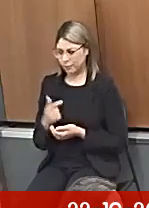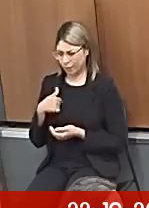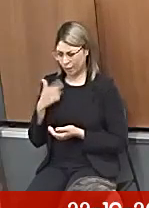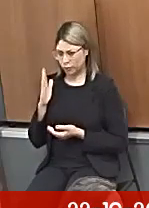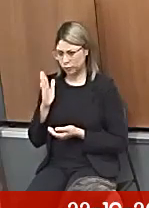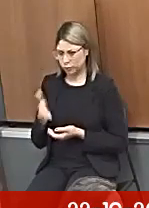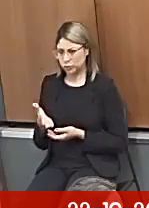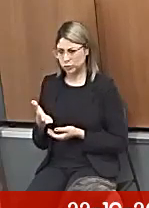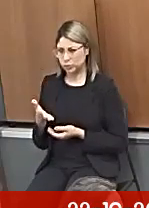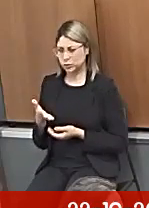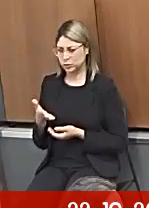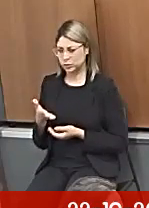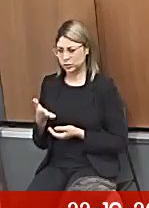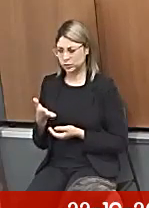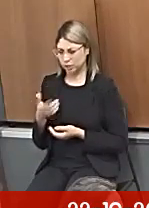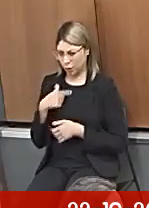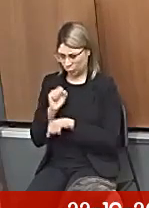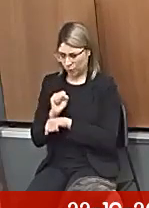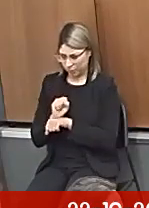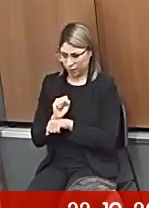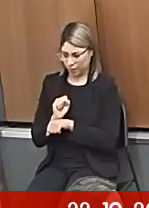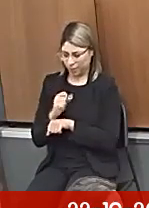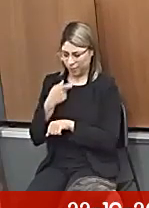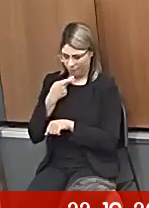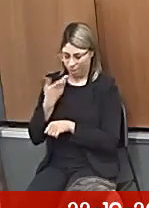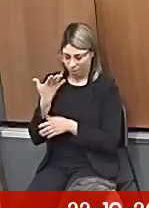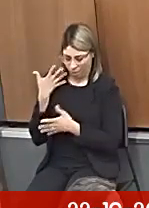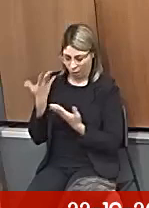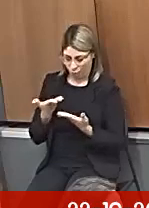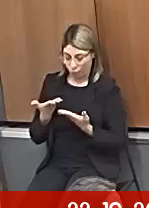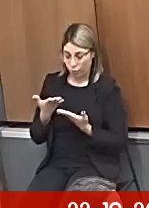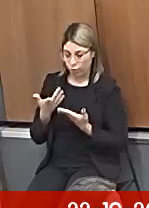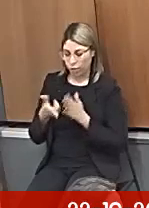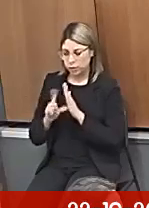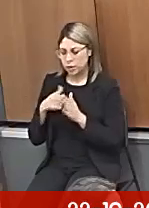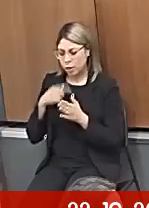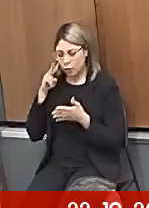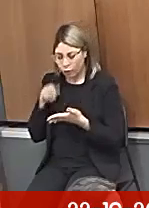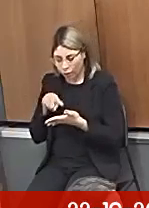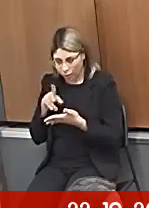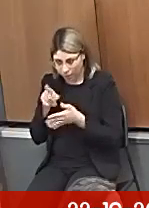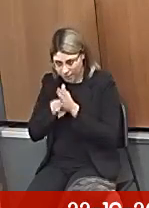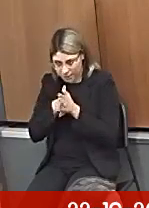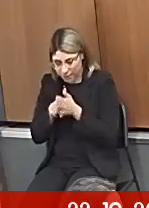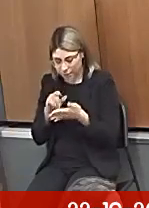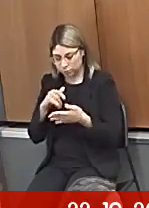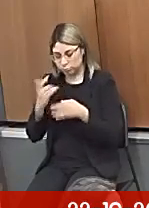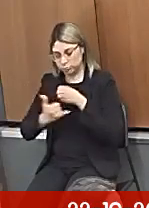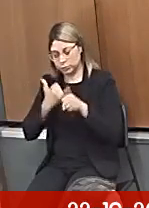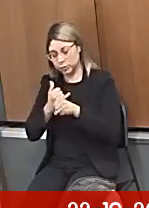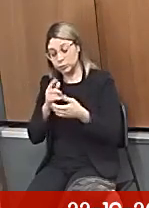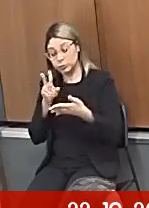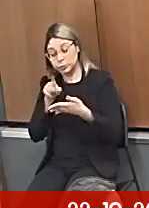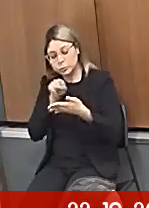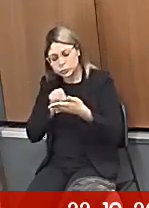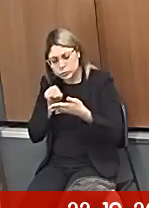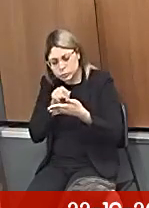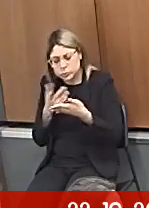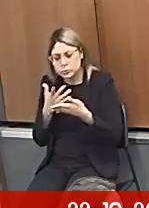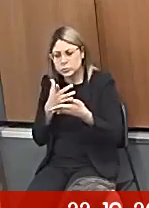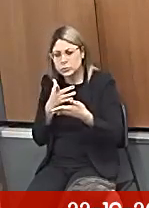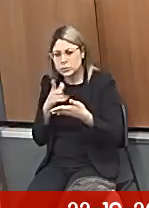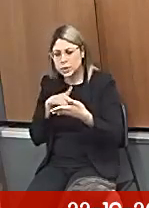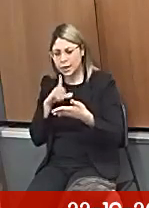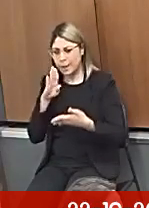tive, estava aqui esperando a fala, e eu abri aqui na internet a fala, por exemplo, quando você